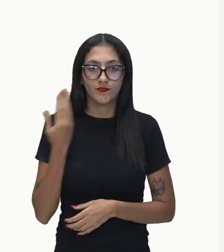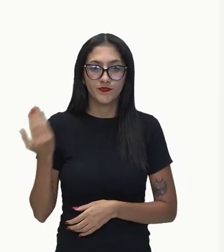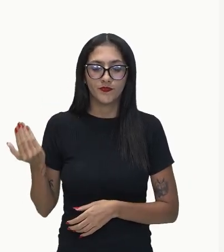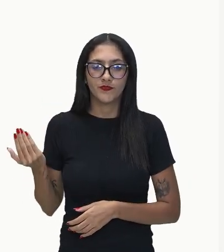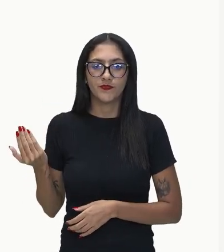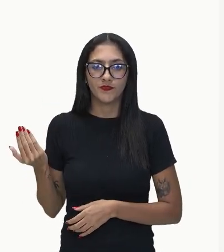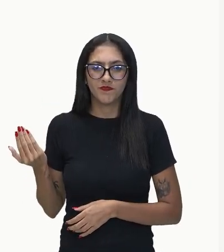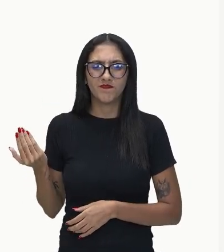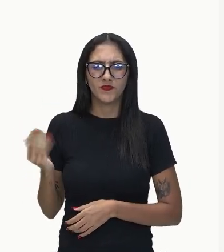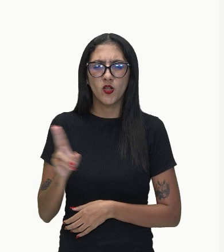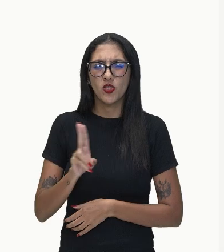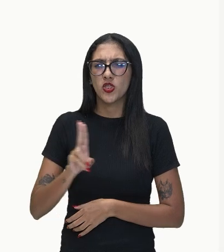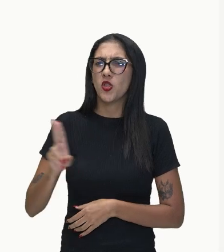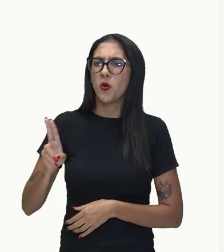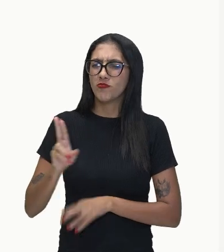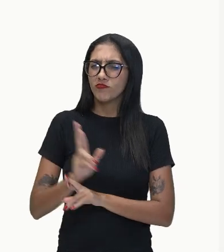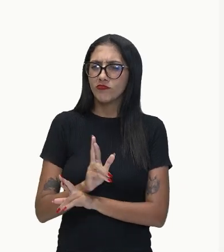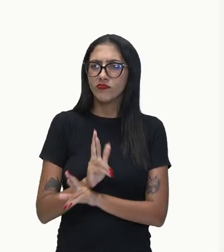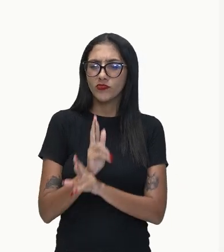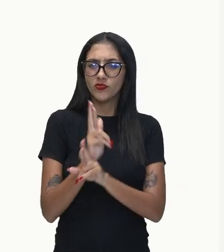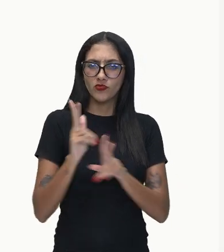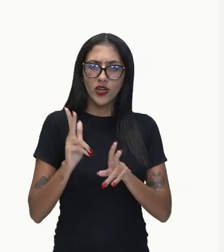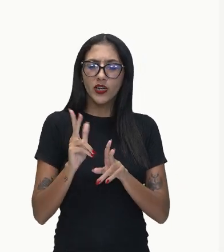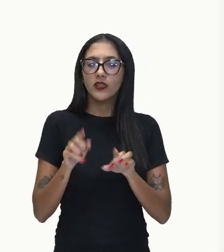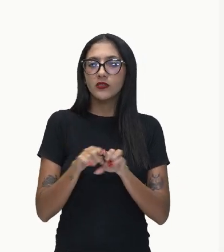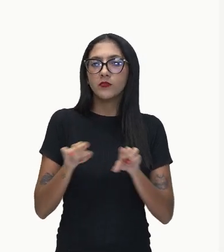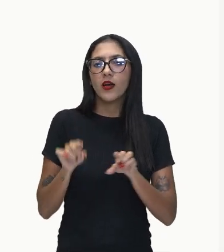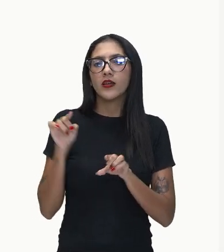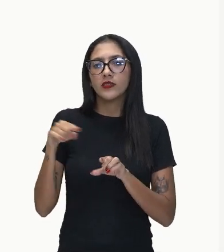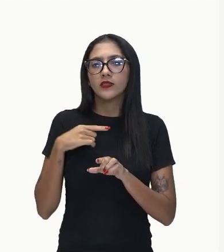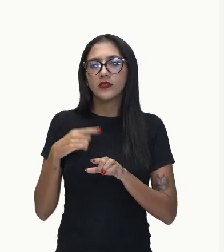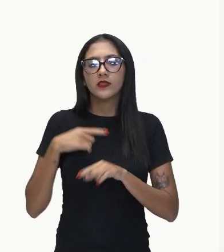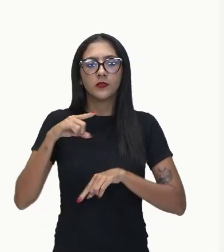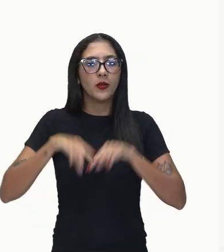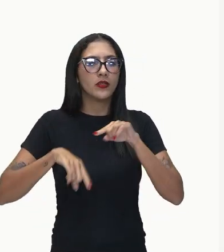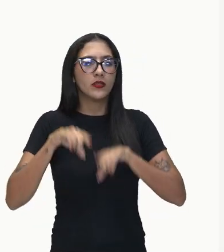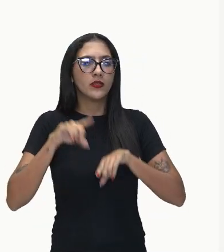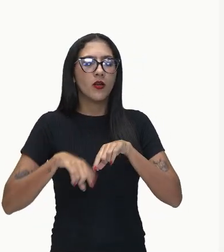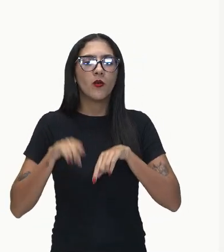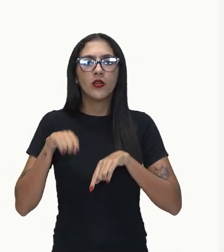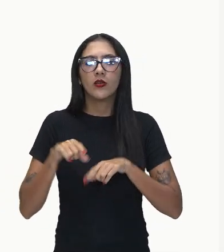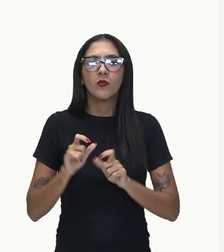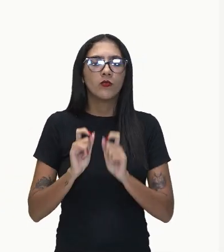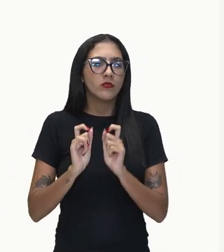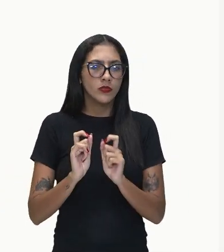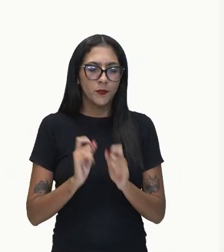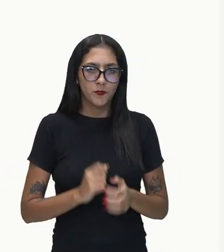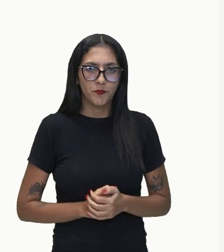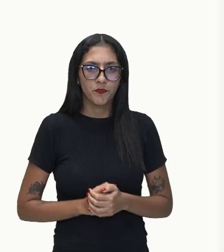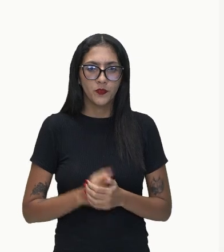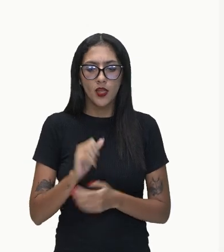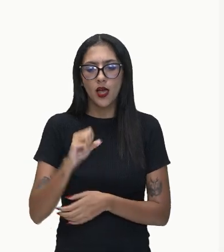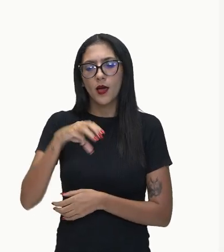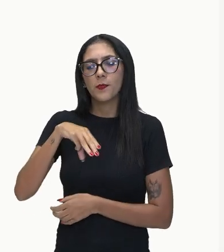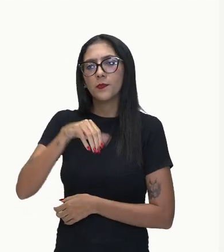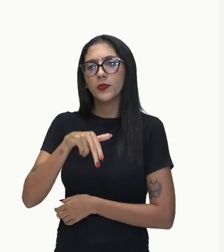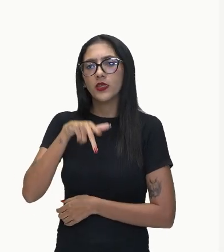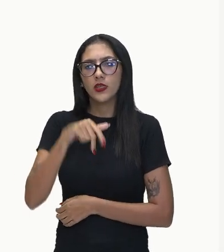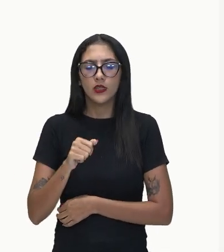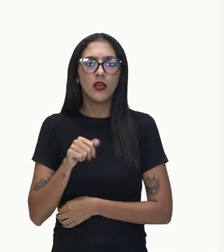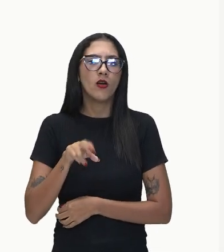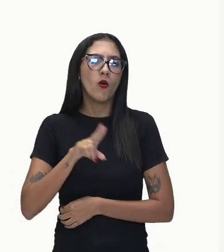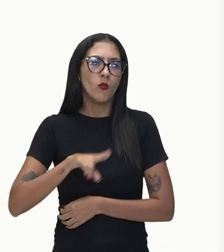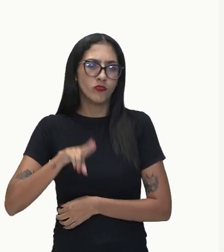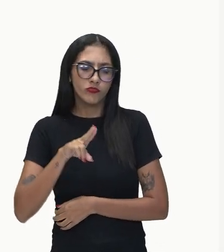acetaminofeno. Olha esse nome. Ele é uma amina, esse composto é uma amina muito utilizado na